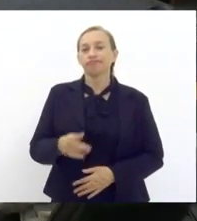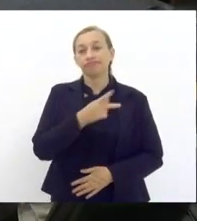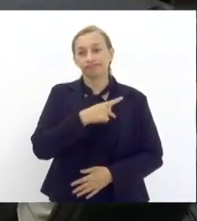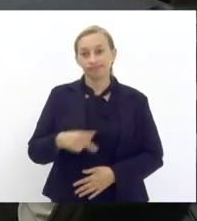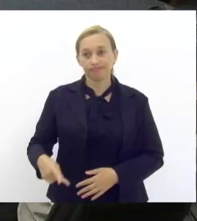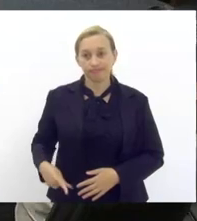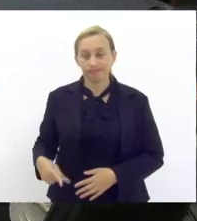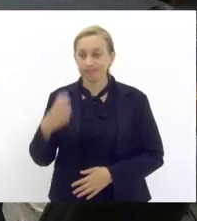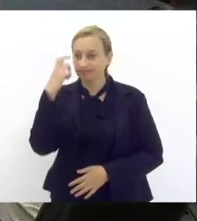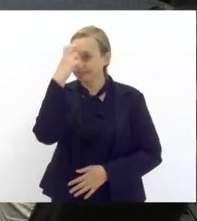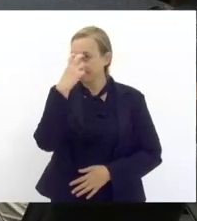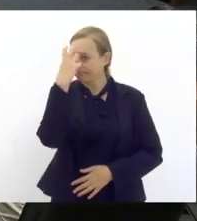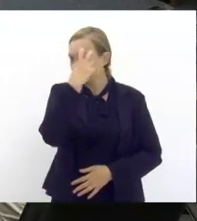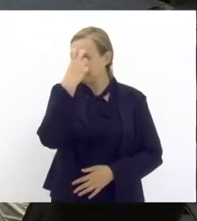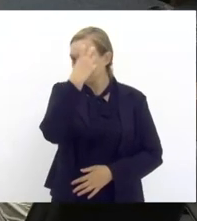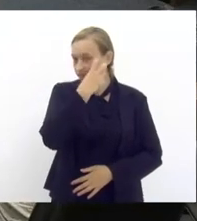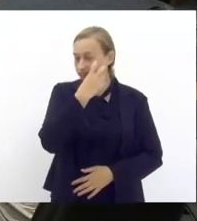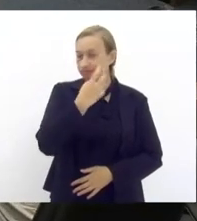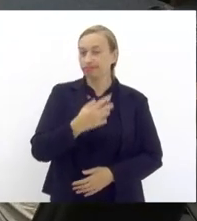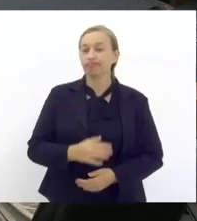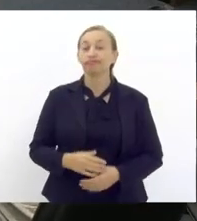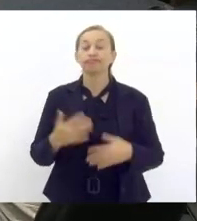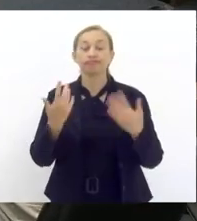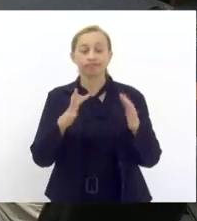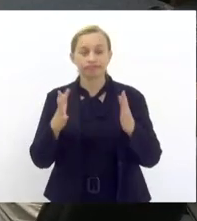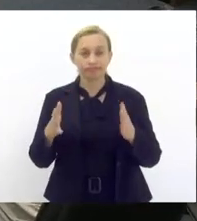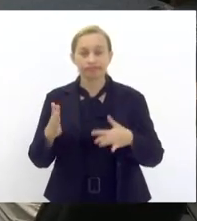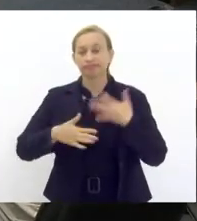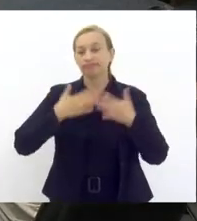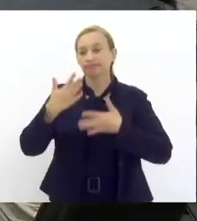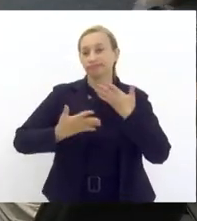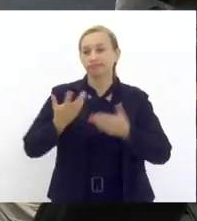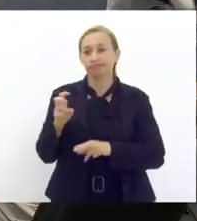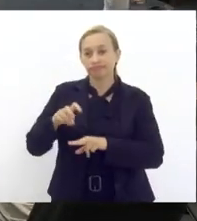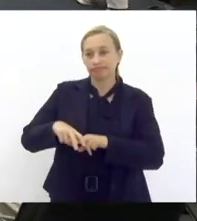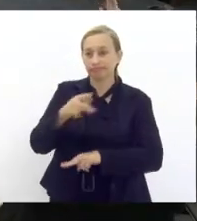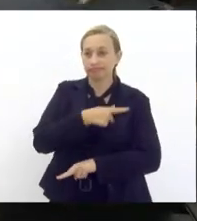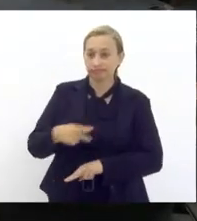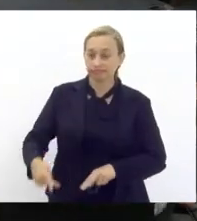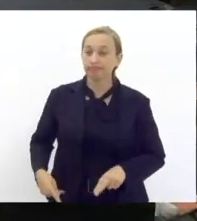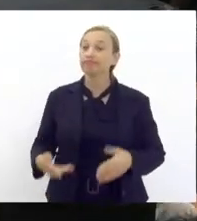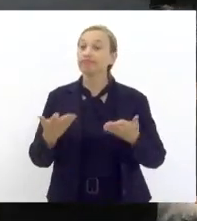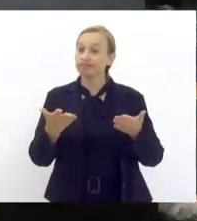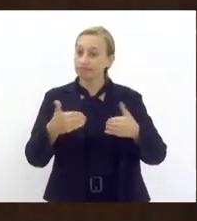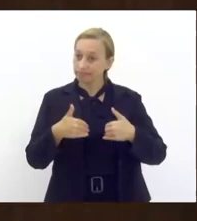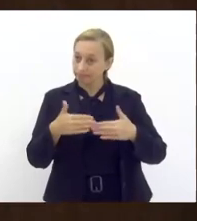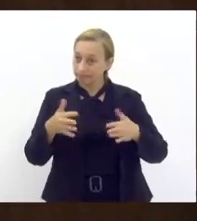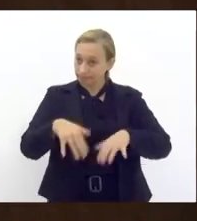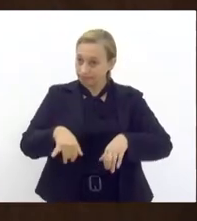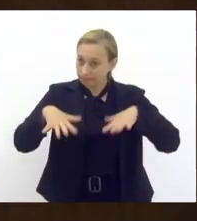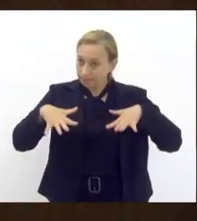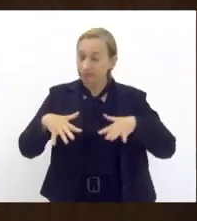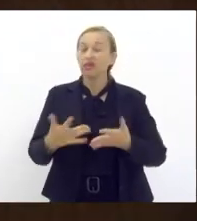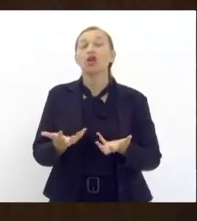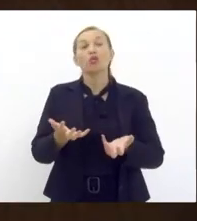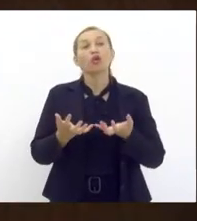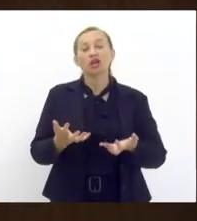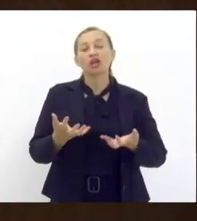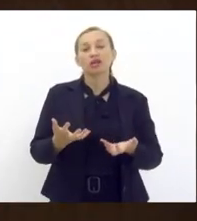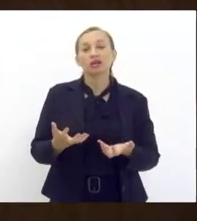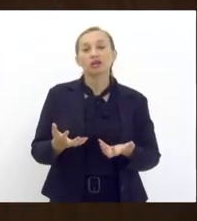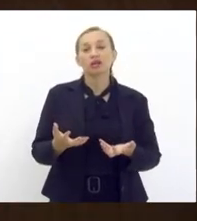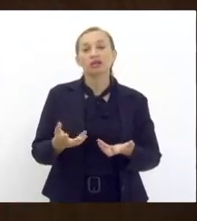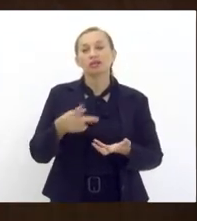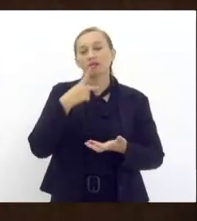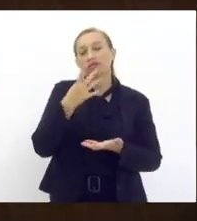Presidente Verônica, de saudades e da alegria de lhe ver presidindo essa sessão. E eu queria fazer aqui